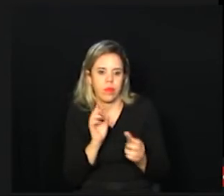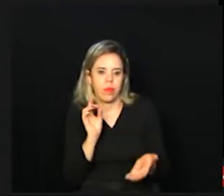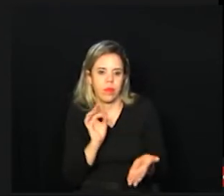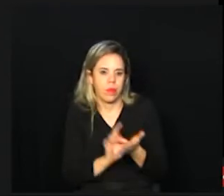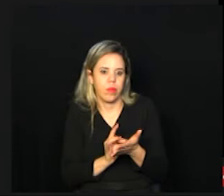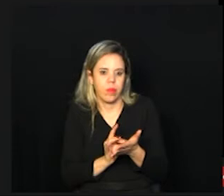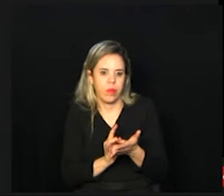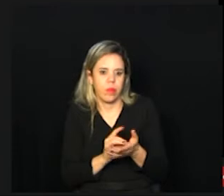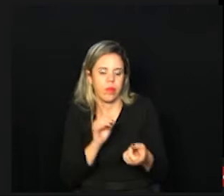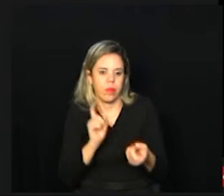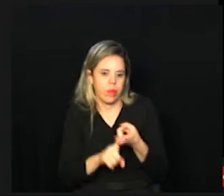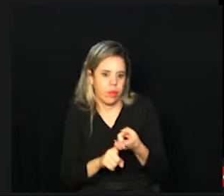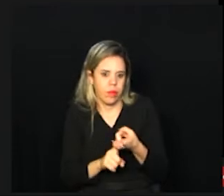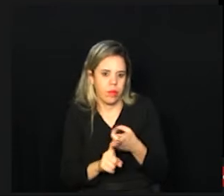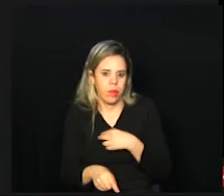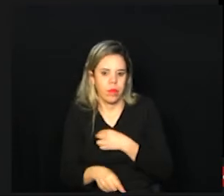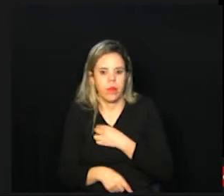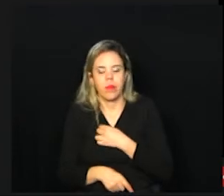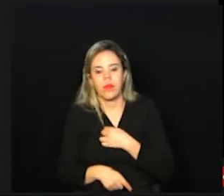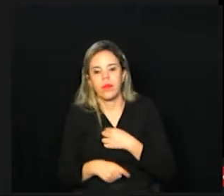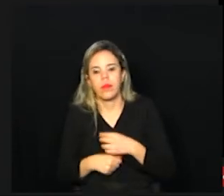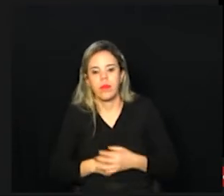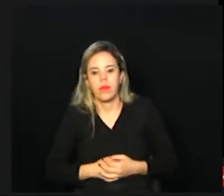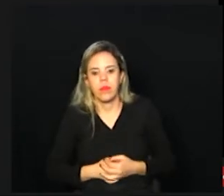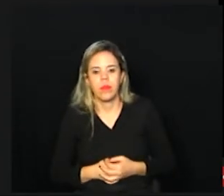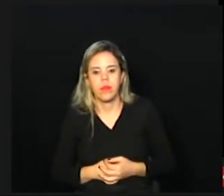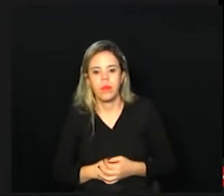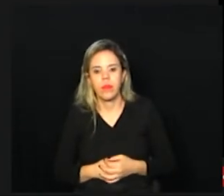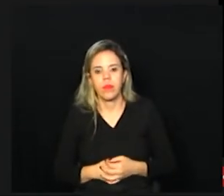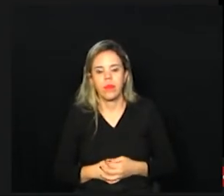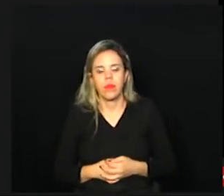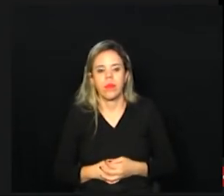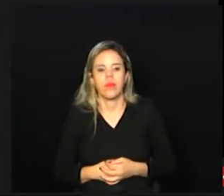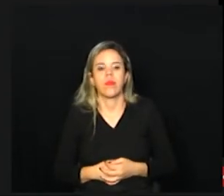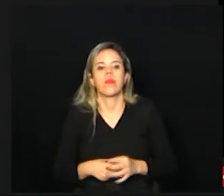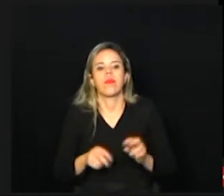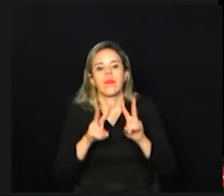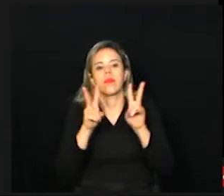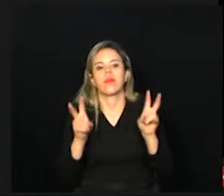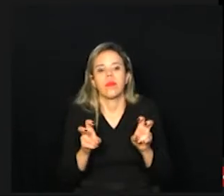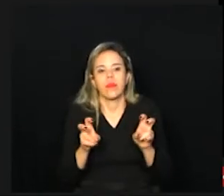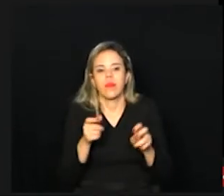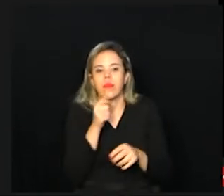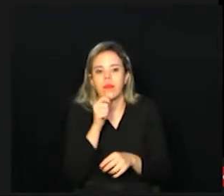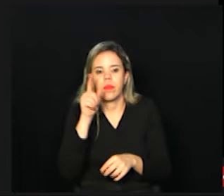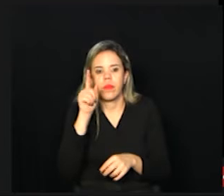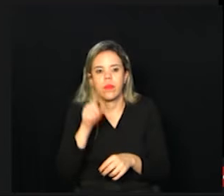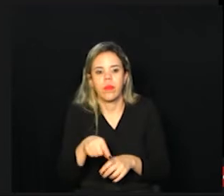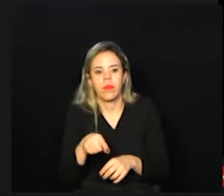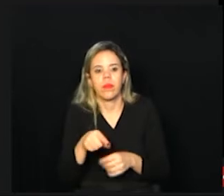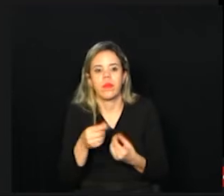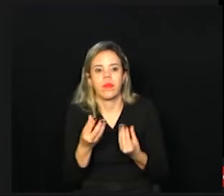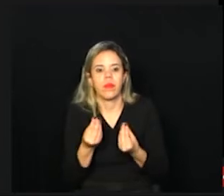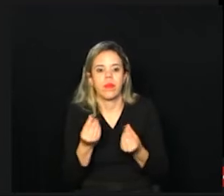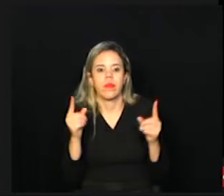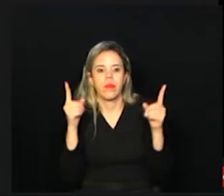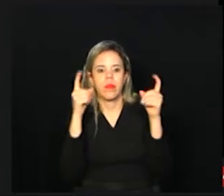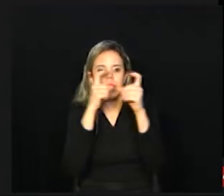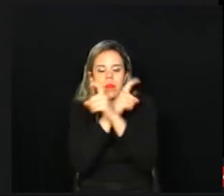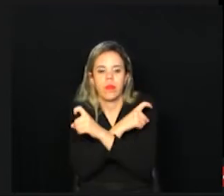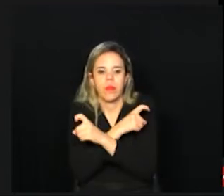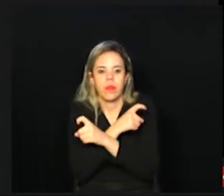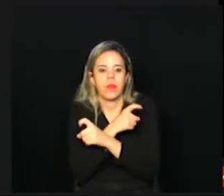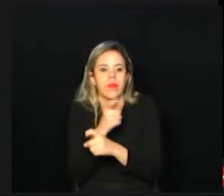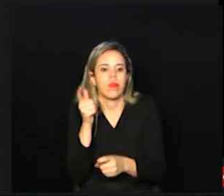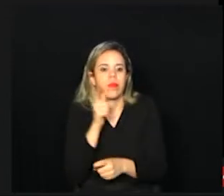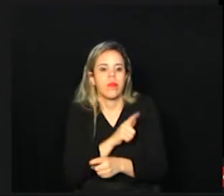a punibilização. Sim. E esse aspecto ainda é muito difícil para ela